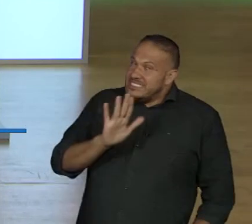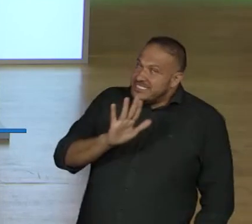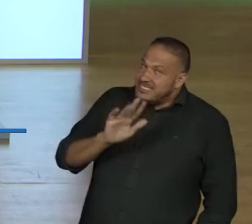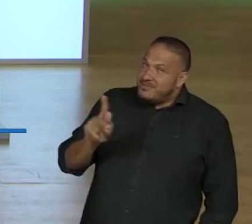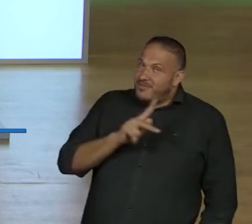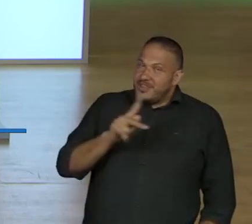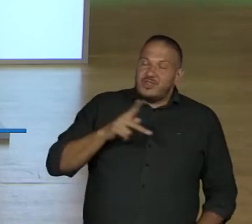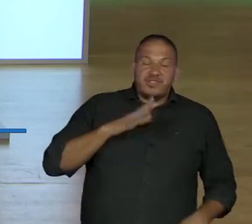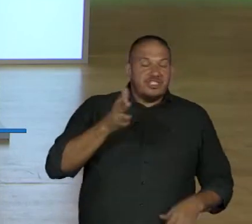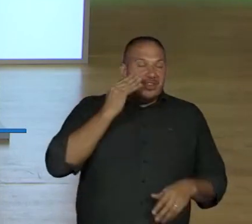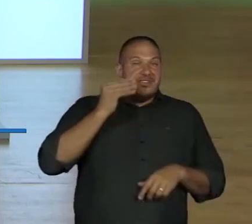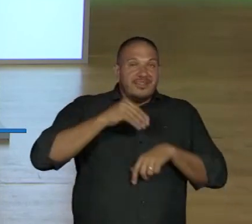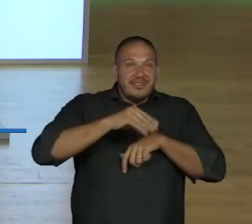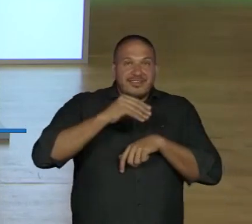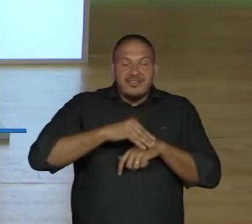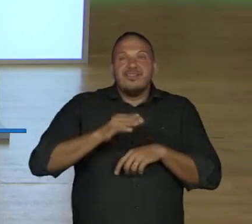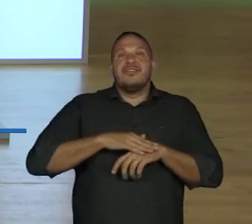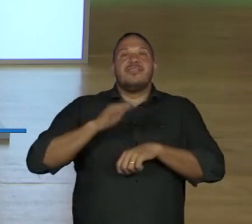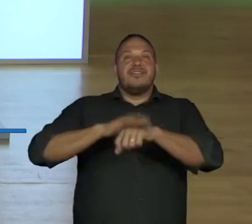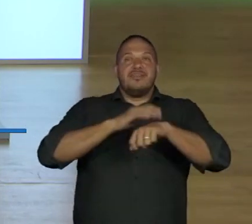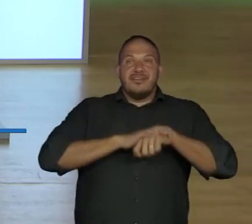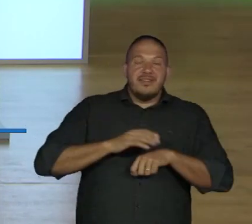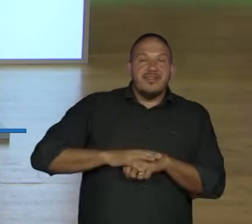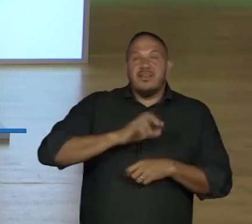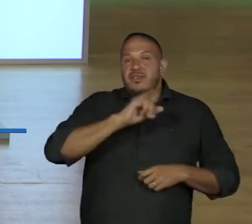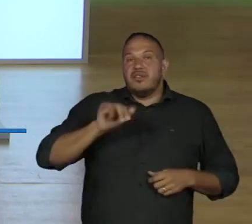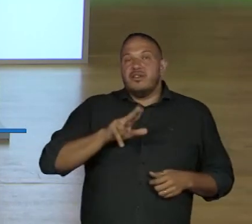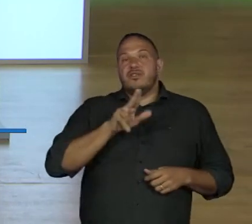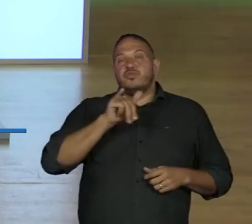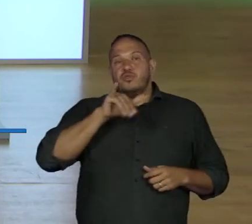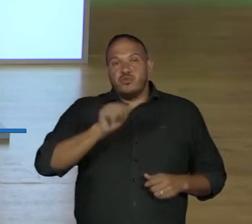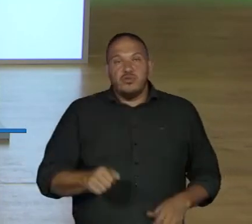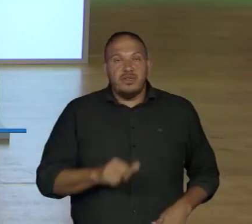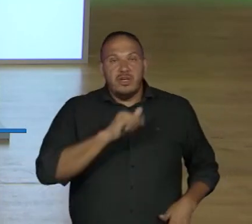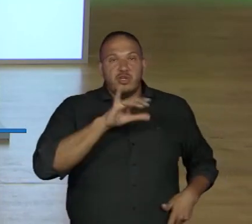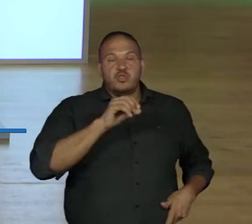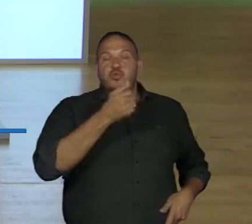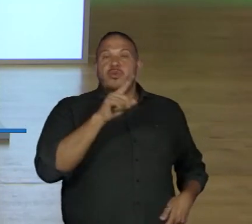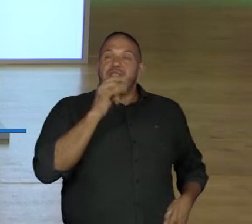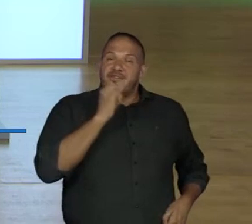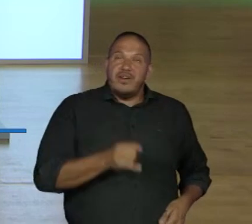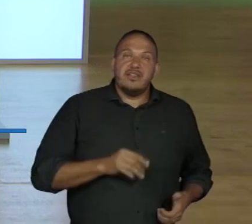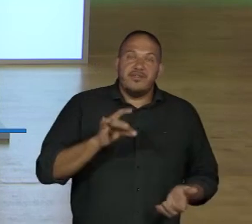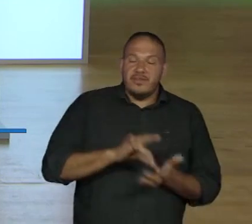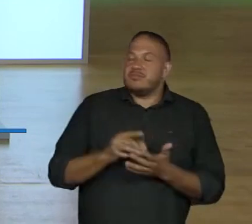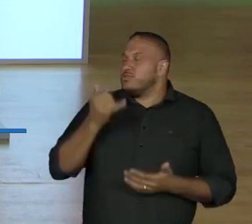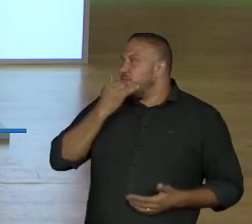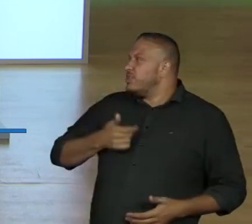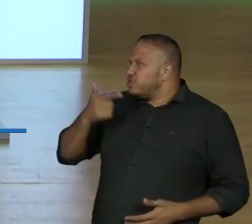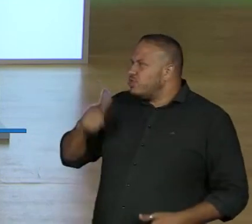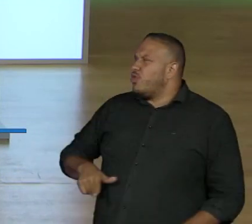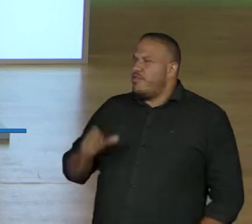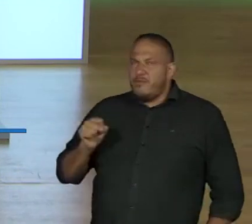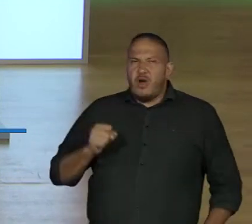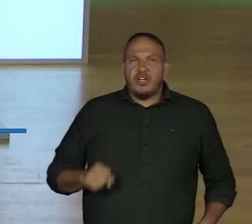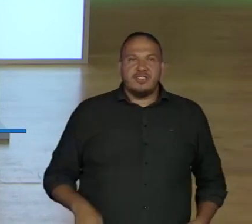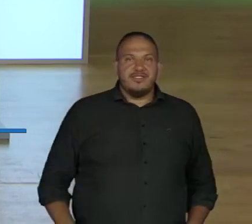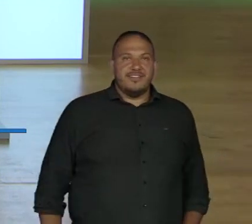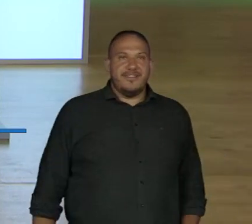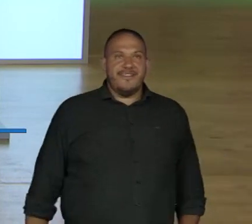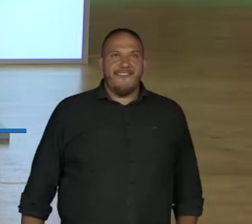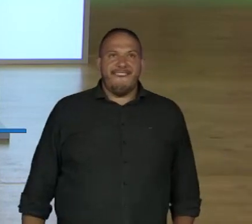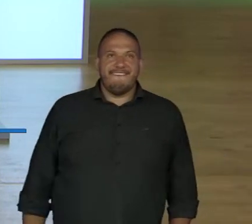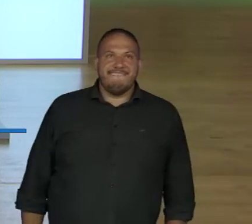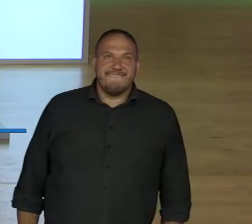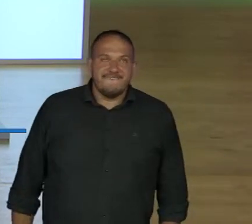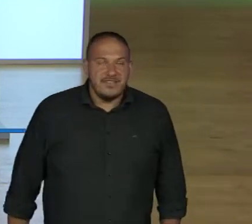dar dica para vocês, ó. A Júlia e o João ainda estão falando, professora, fato. Repete de novo essa colocação para ver se eles conseguem